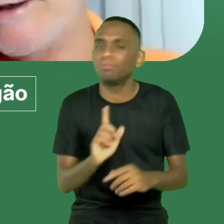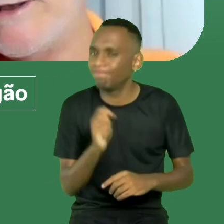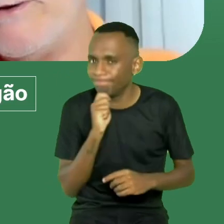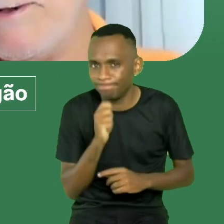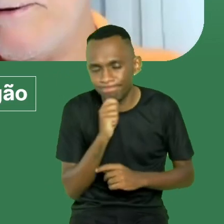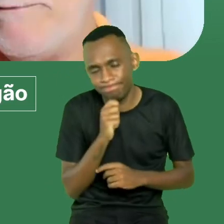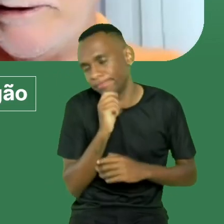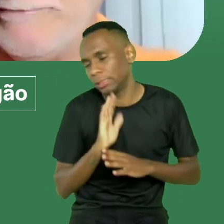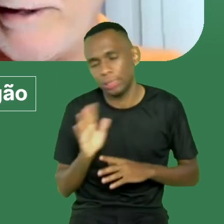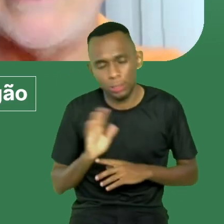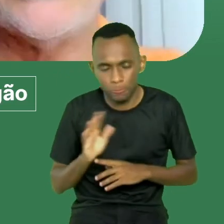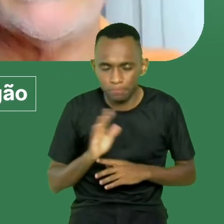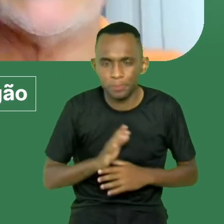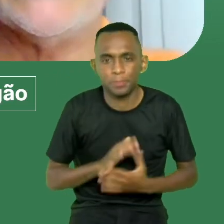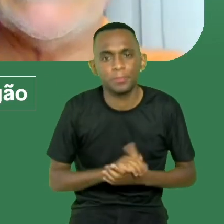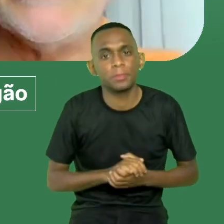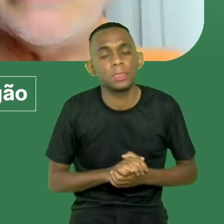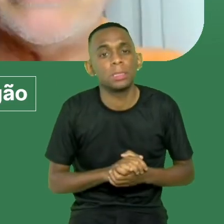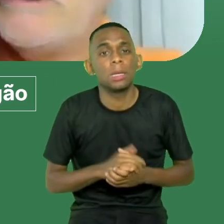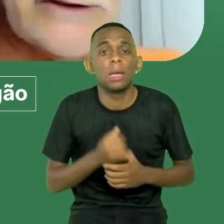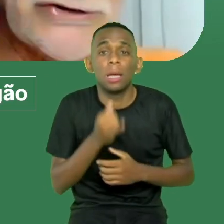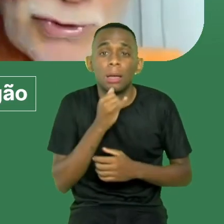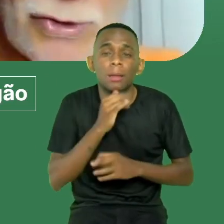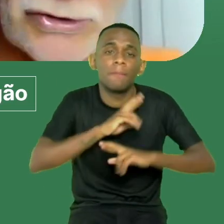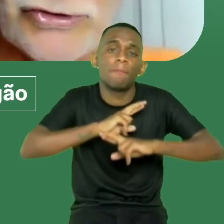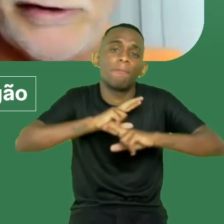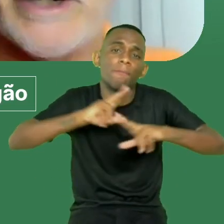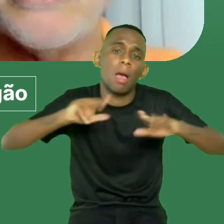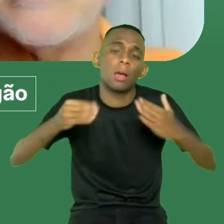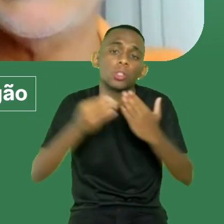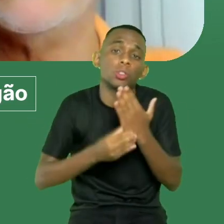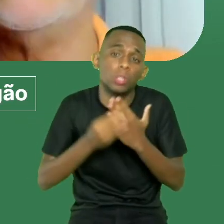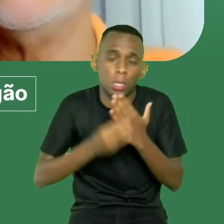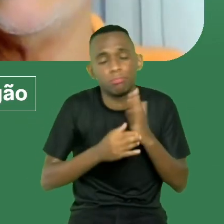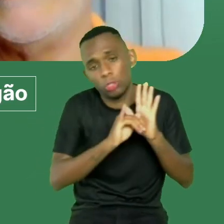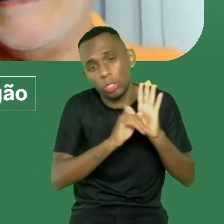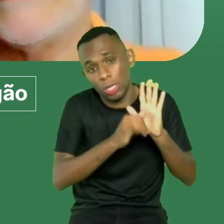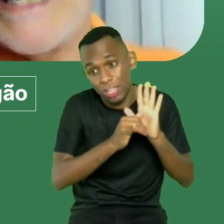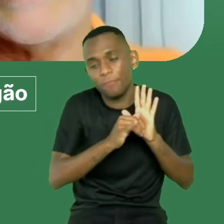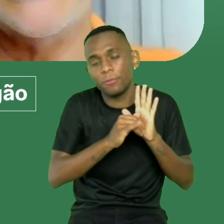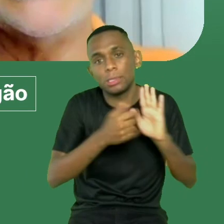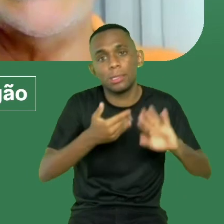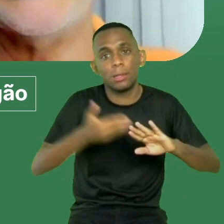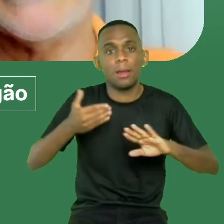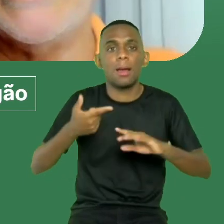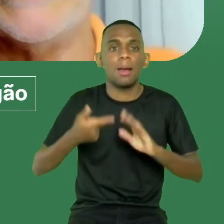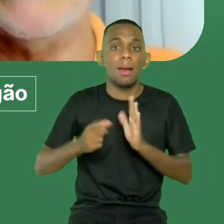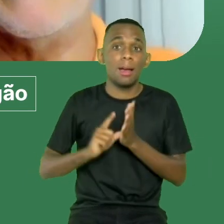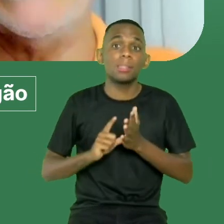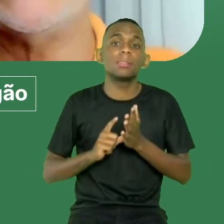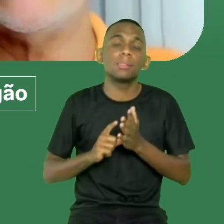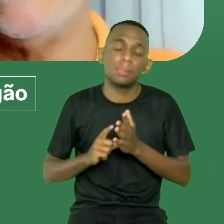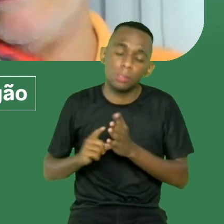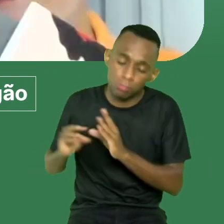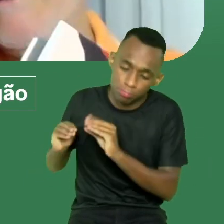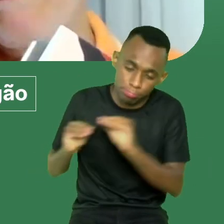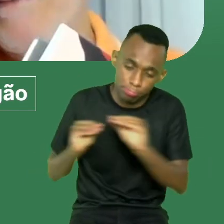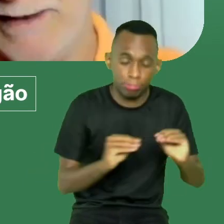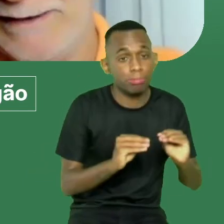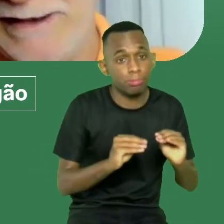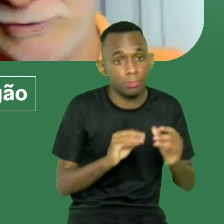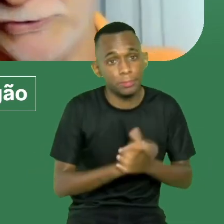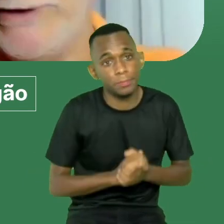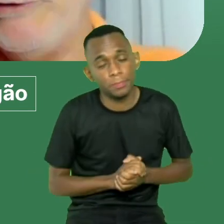temática e tal, mas assim, vários desses livros, desses contos vieram entraram nesse livro aqui. Mas,